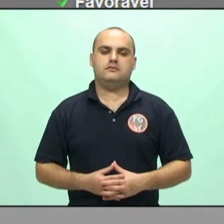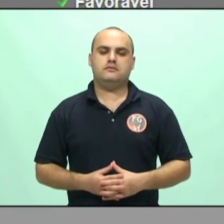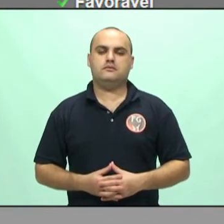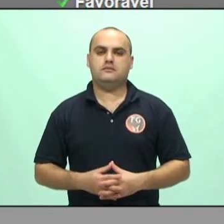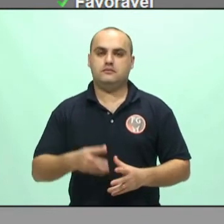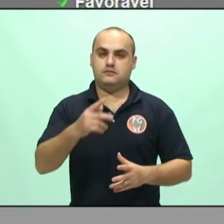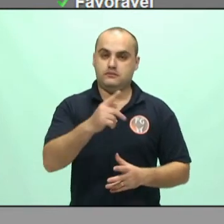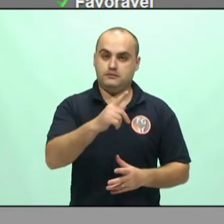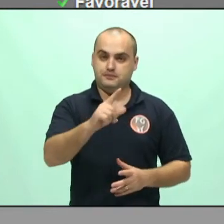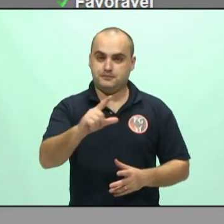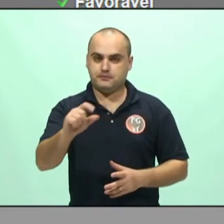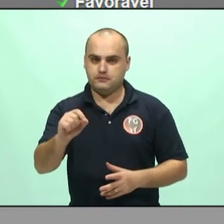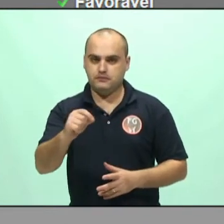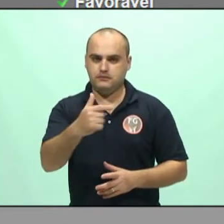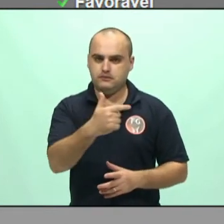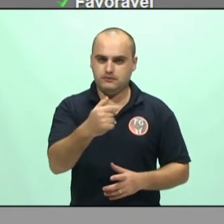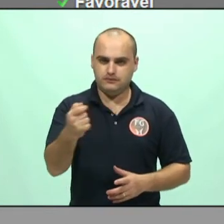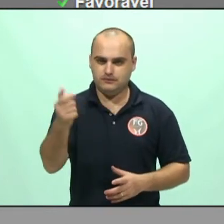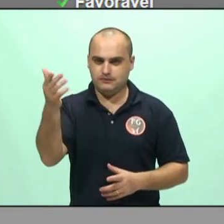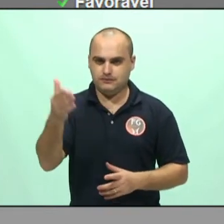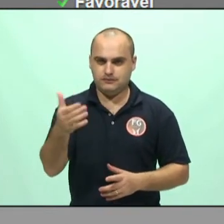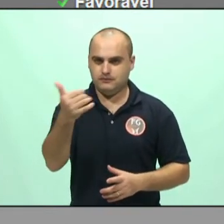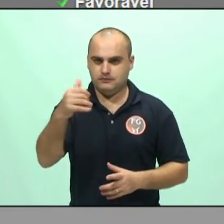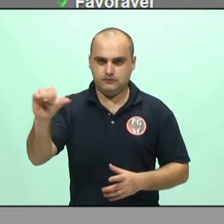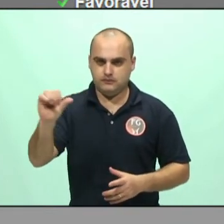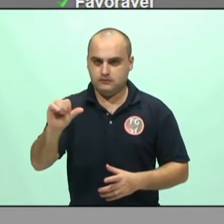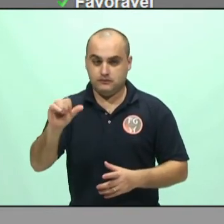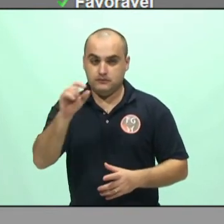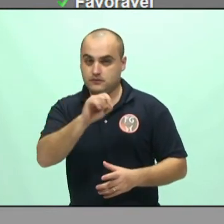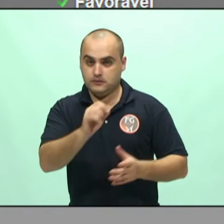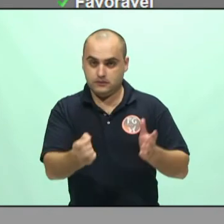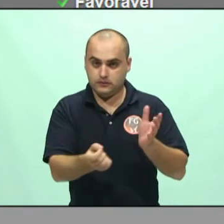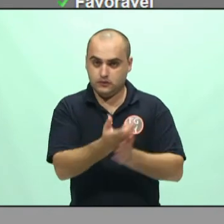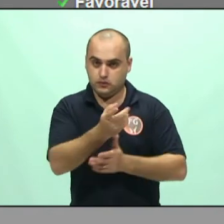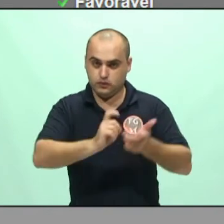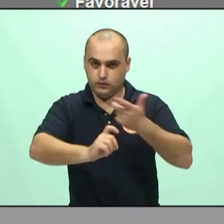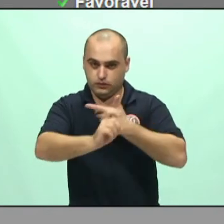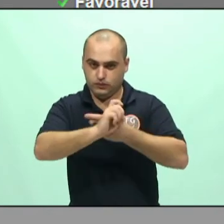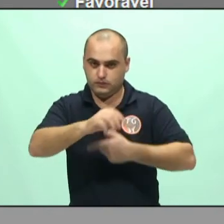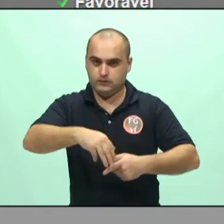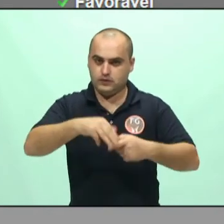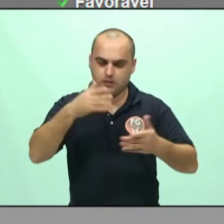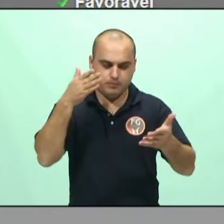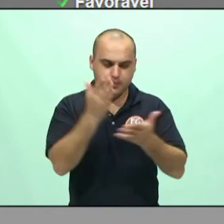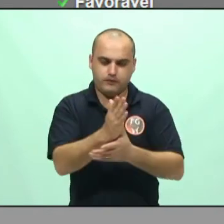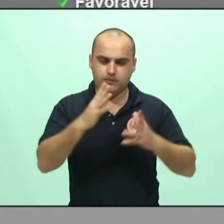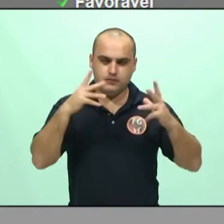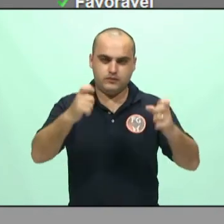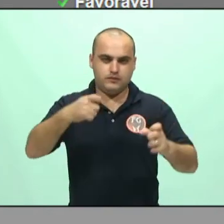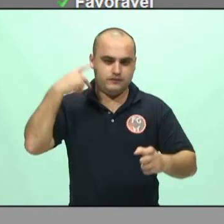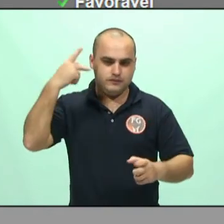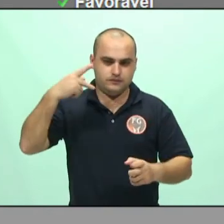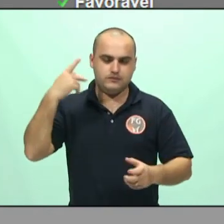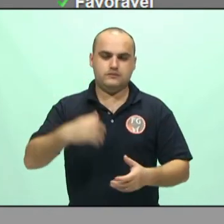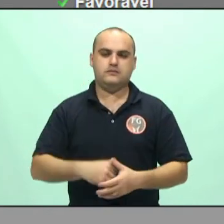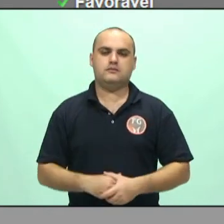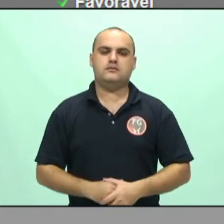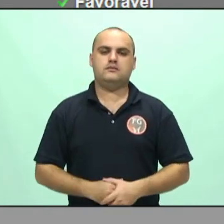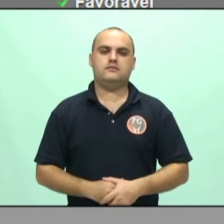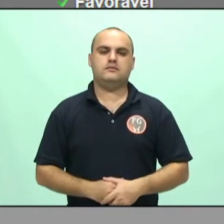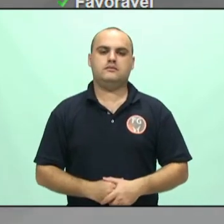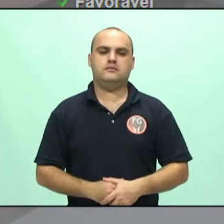projeto Lei ordinário 200 barra 2019 autoria executivo Municipal foi aprovado por todos os vereadores